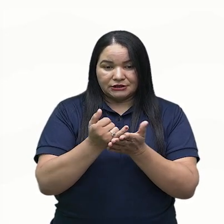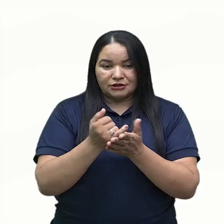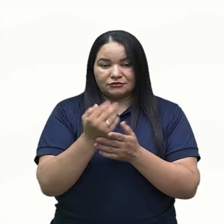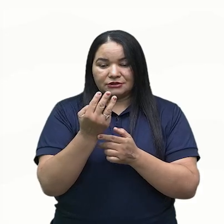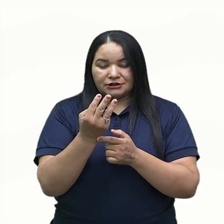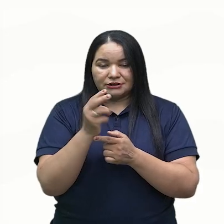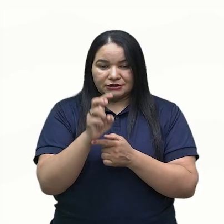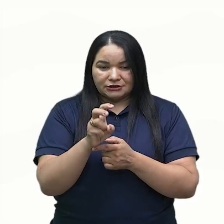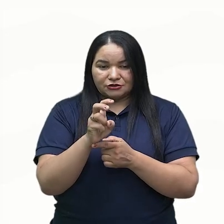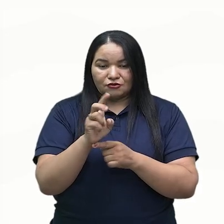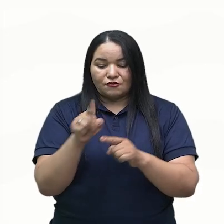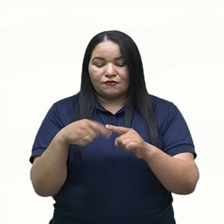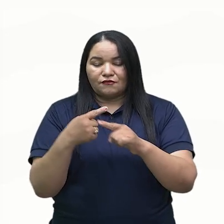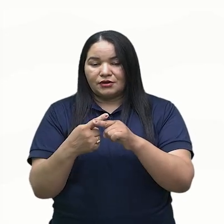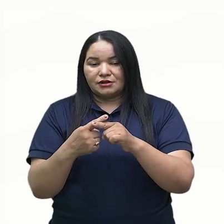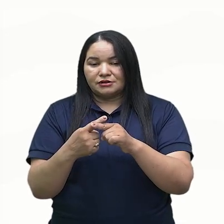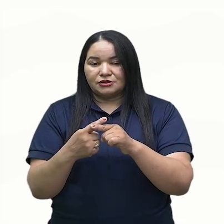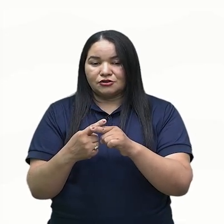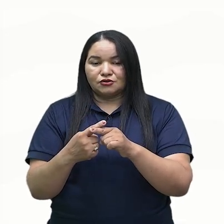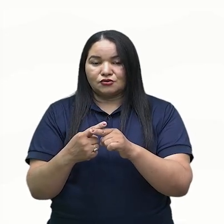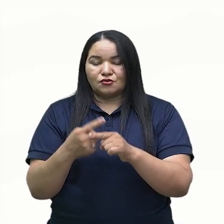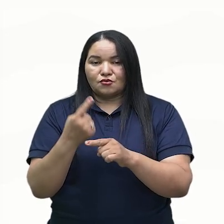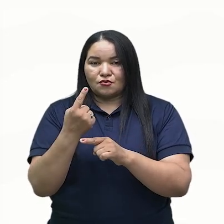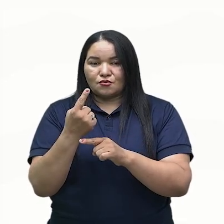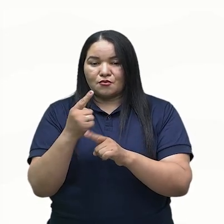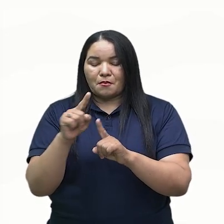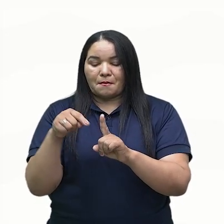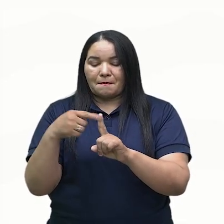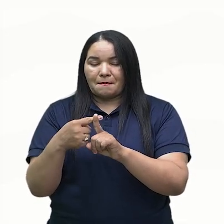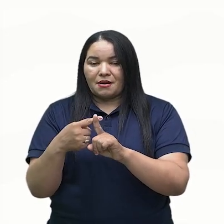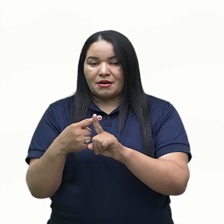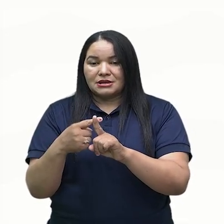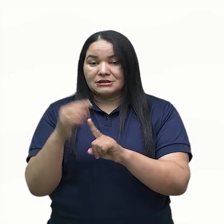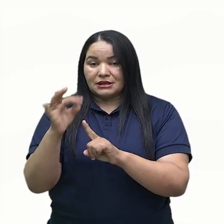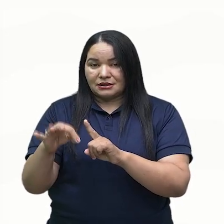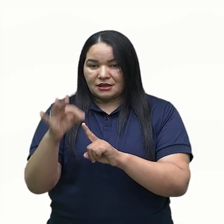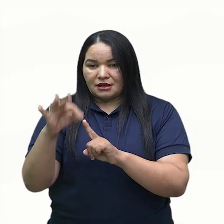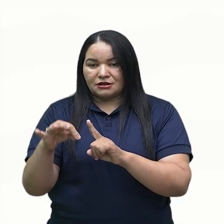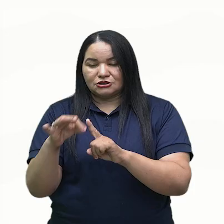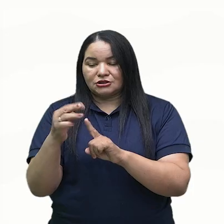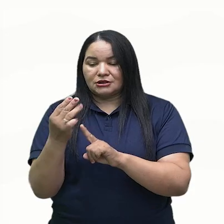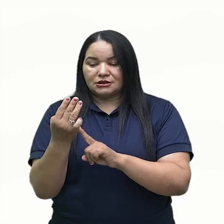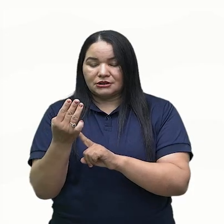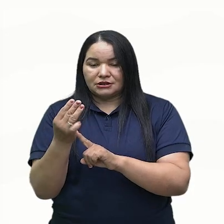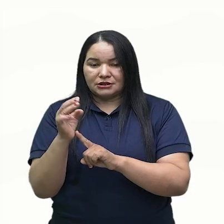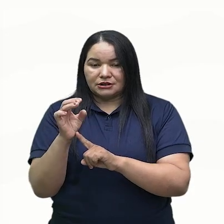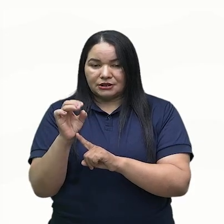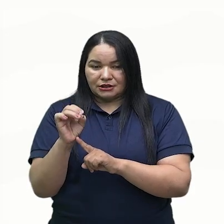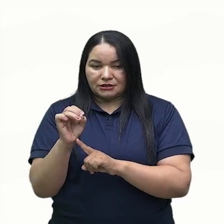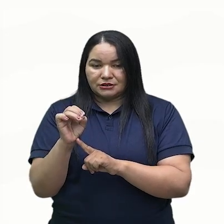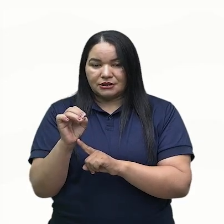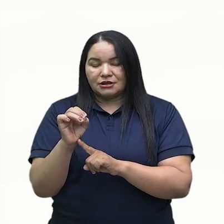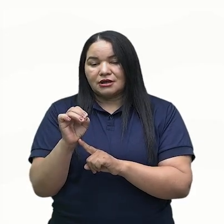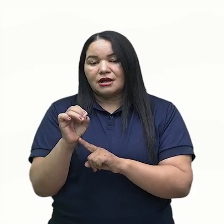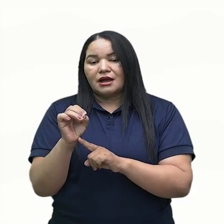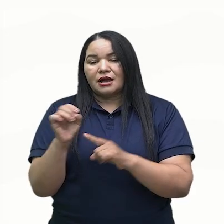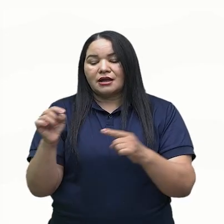1 mais a taxa. Como a taxa é de 30%, pessoal, a gente tem,